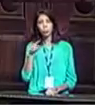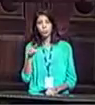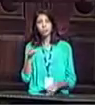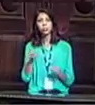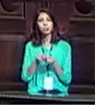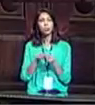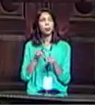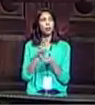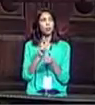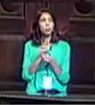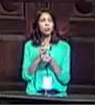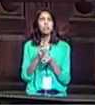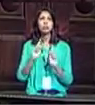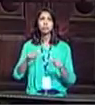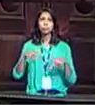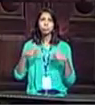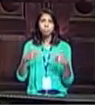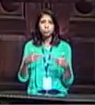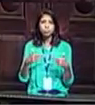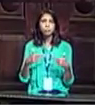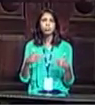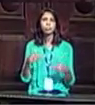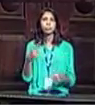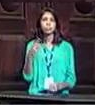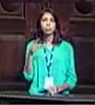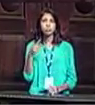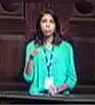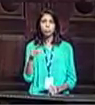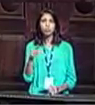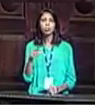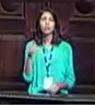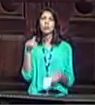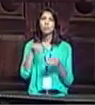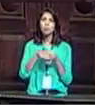apresentar qualquer outra iniciativa, traga também um dicionário. Voto sim pela derrubada do